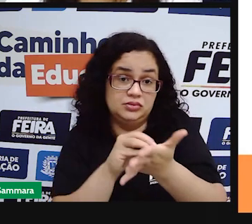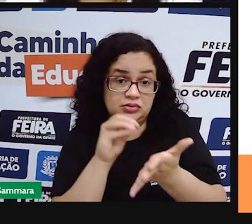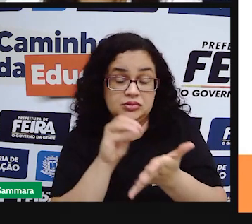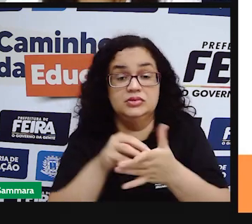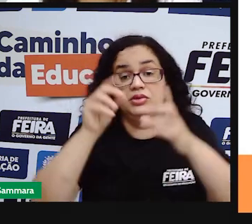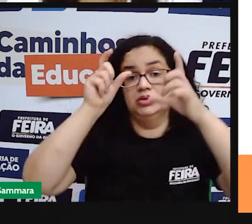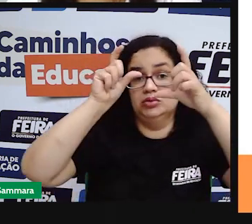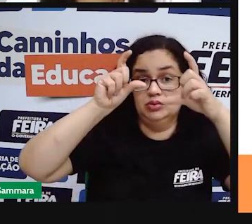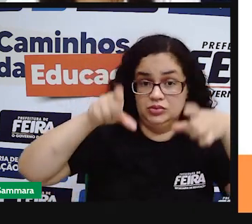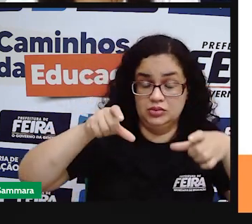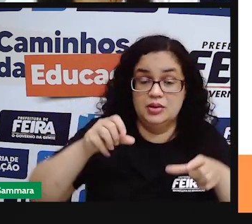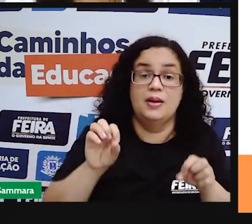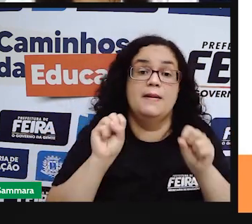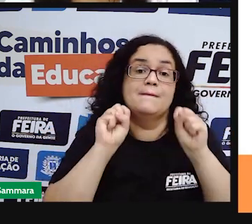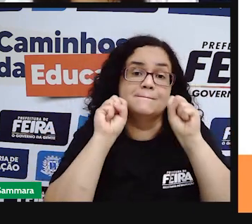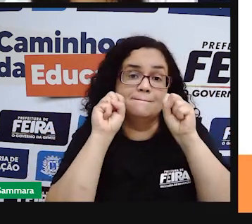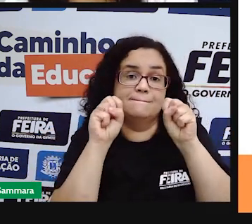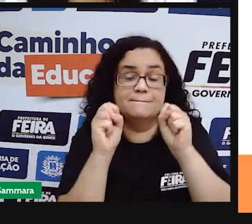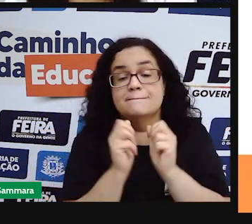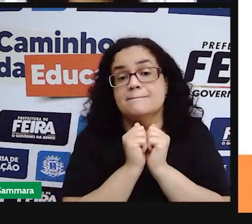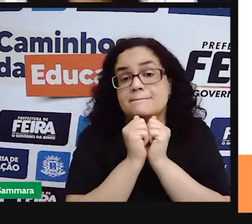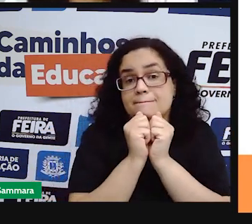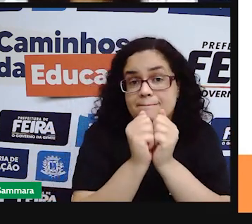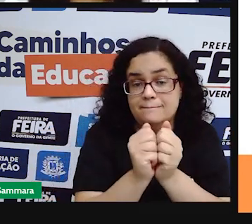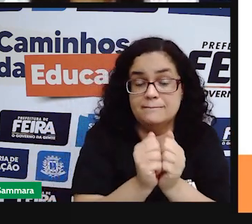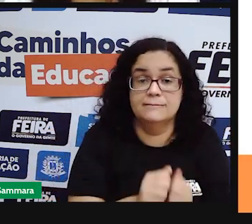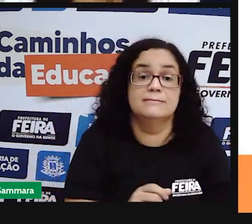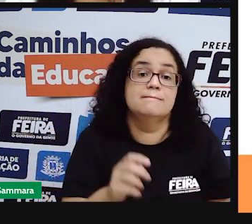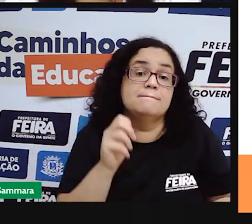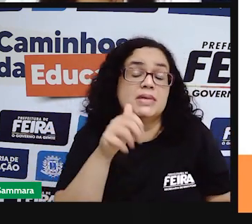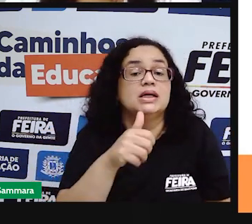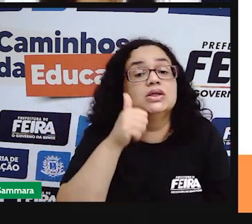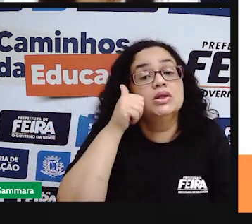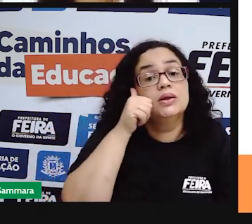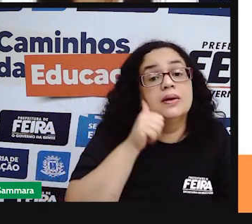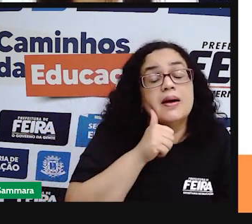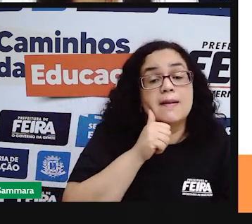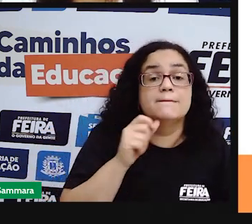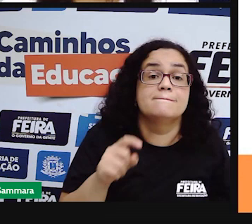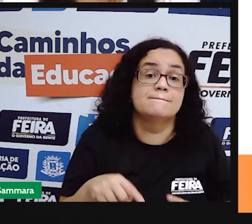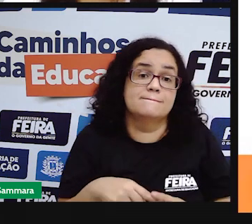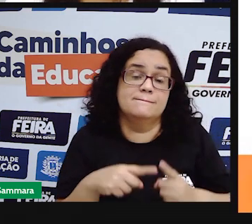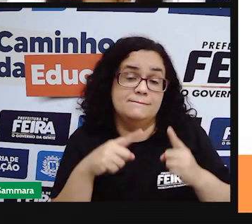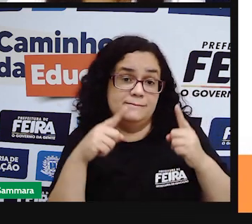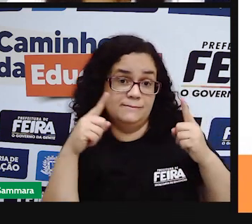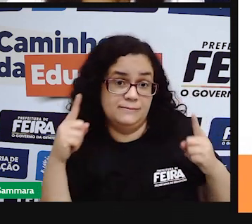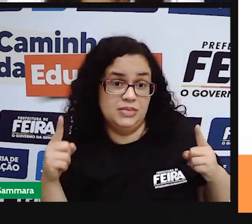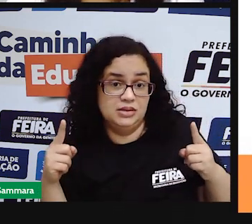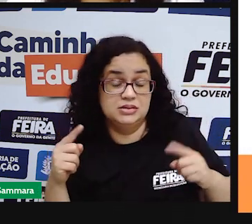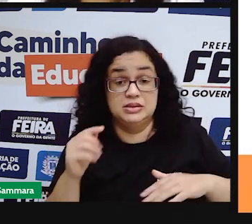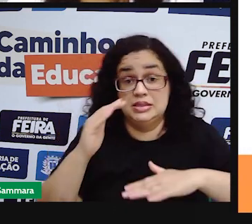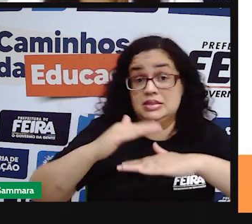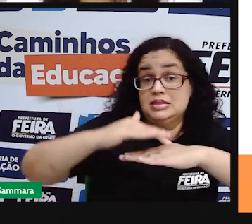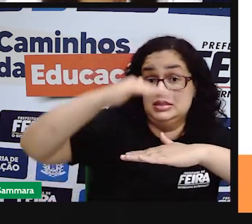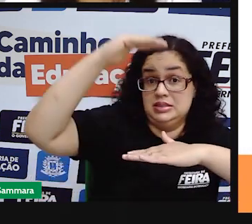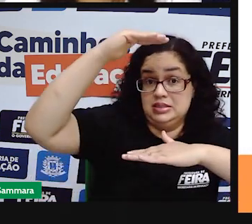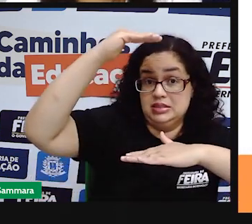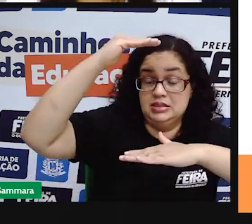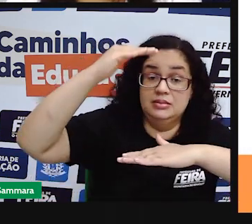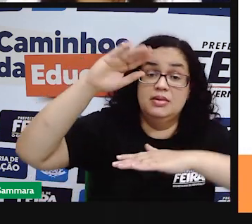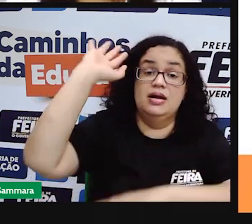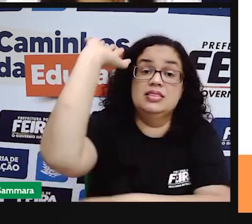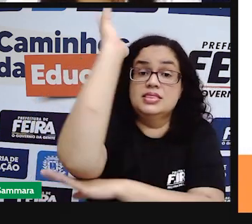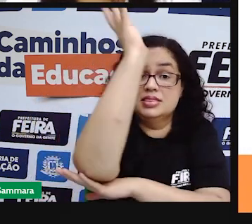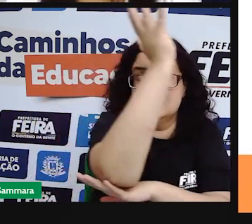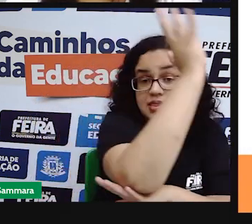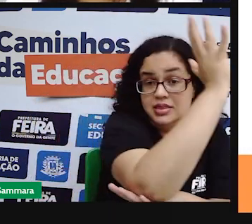localização dela. Porque eu poderia juntar aí que está perto da menina, mas está acima da árvore. Então, ela estaria aí